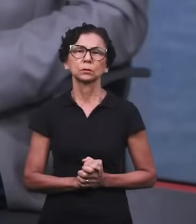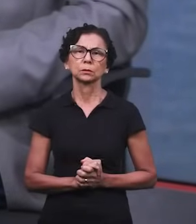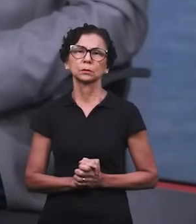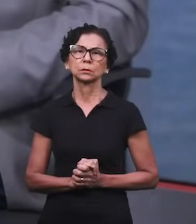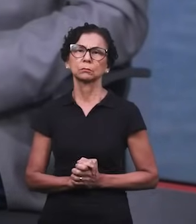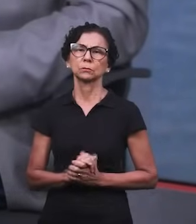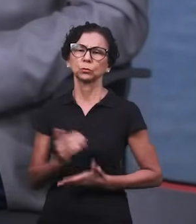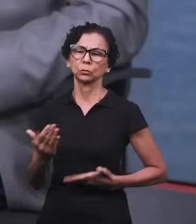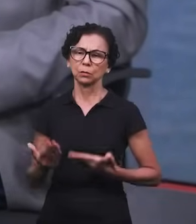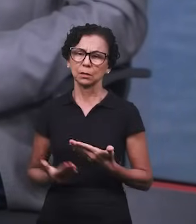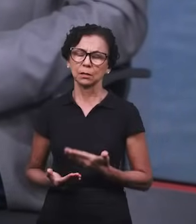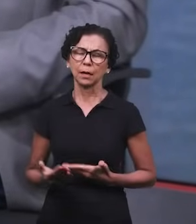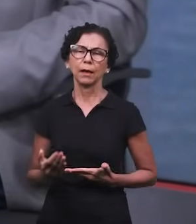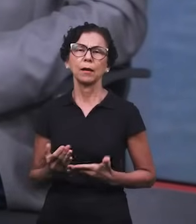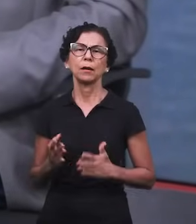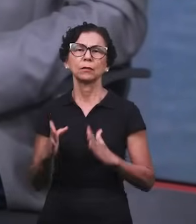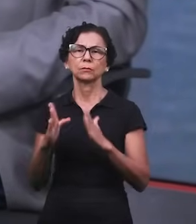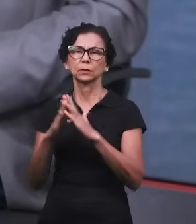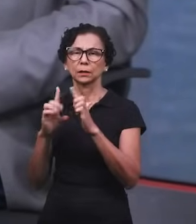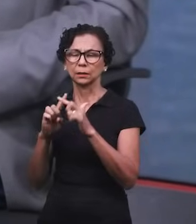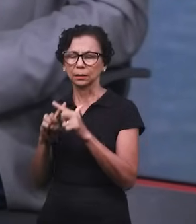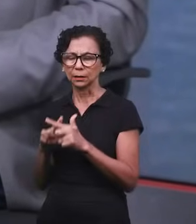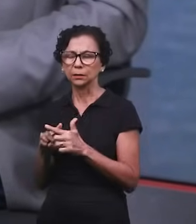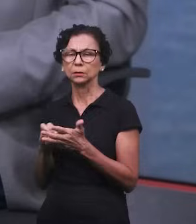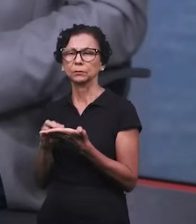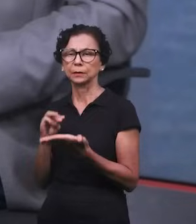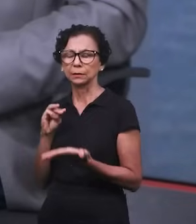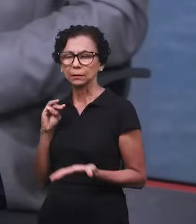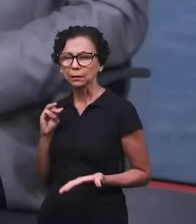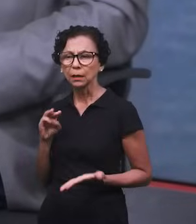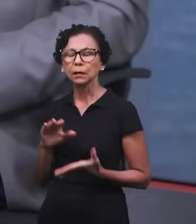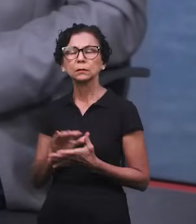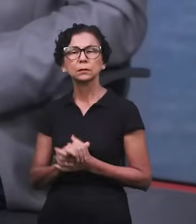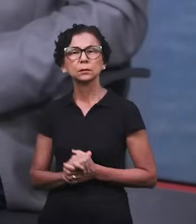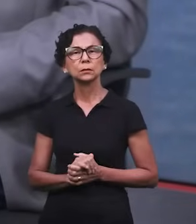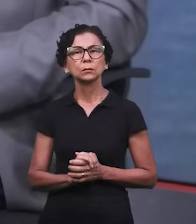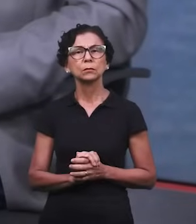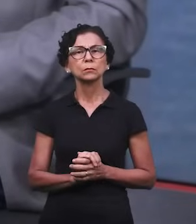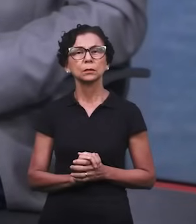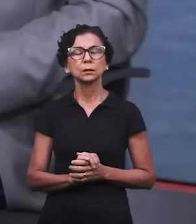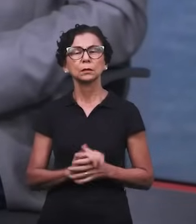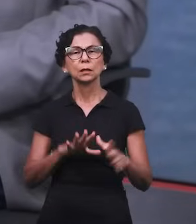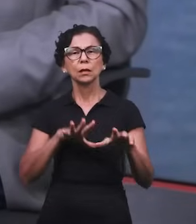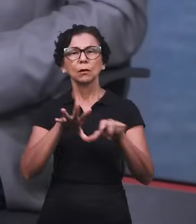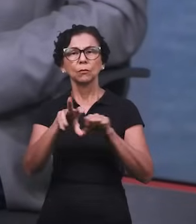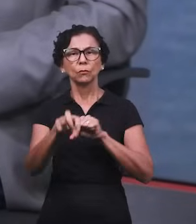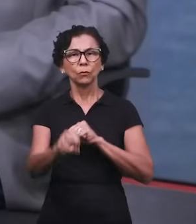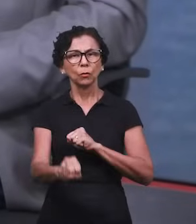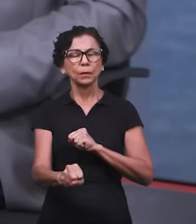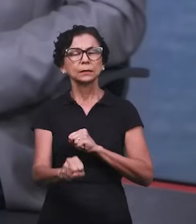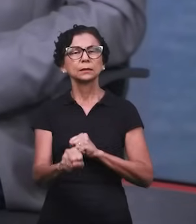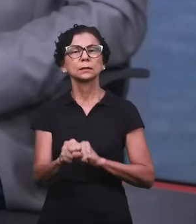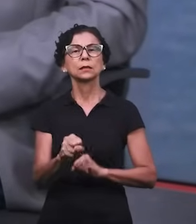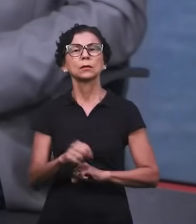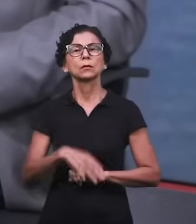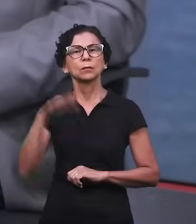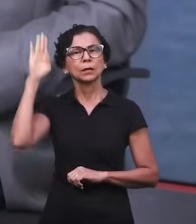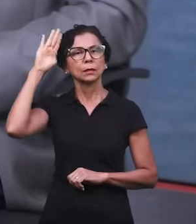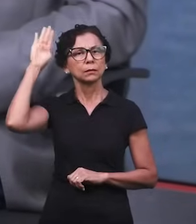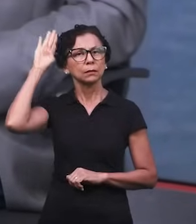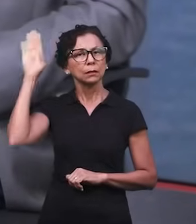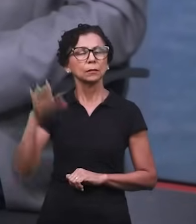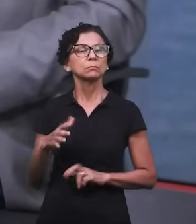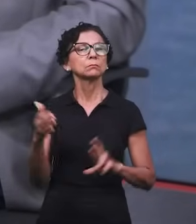e tudo mais, e acaba isso sendo um incentivo ao jovem que está assistindo, no sentido de também